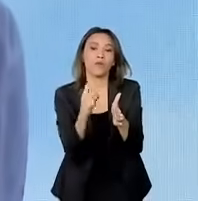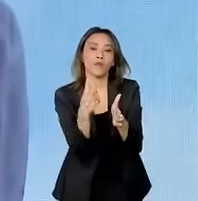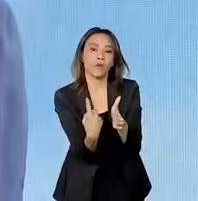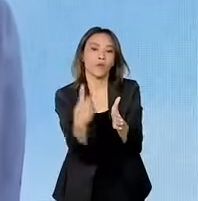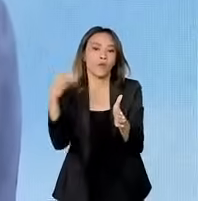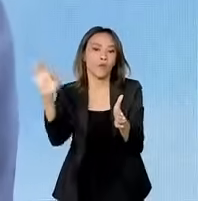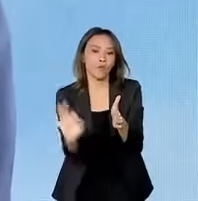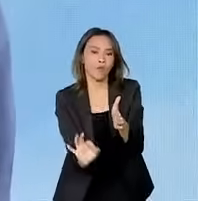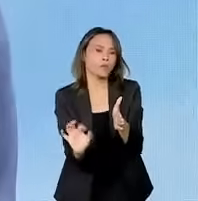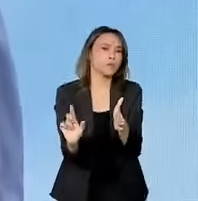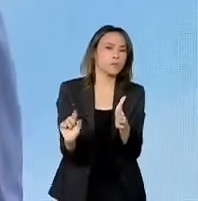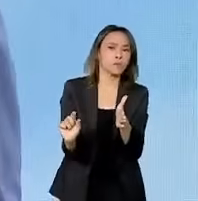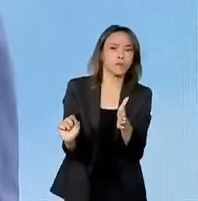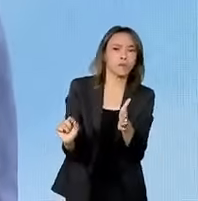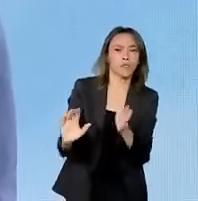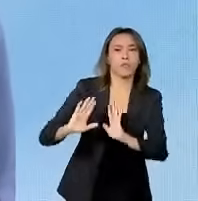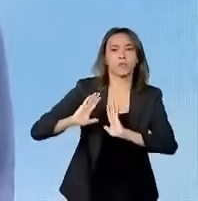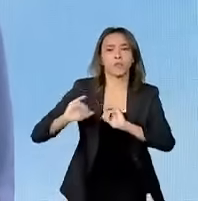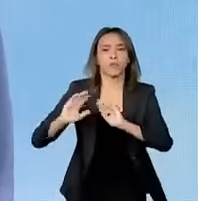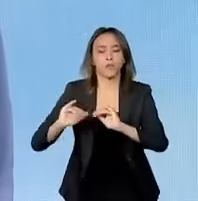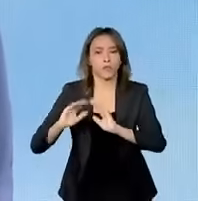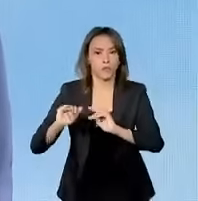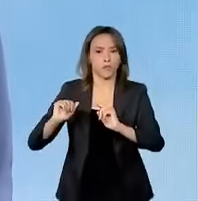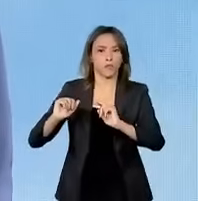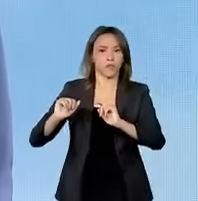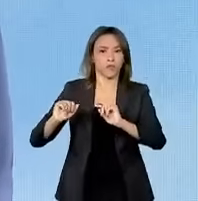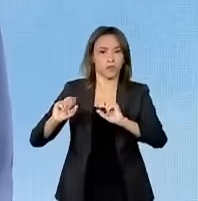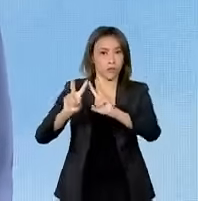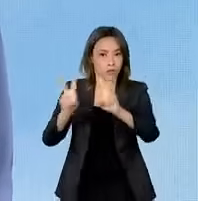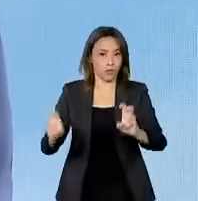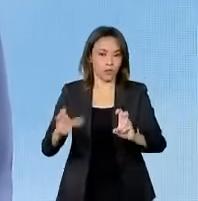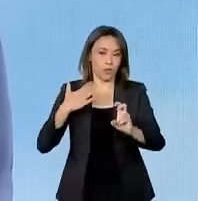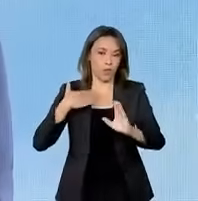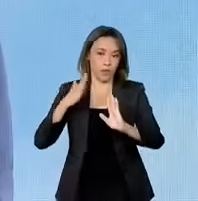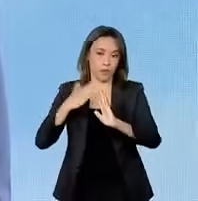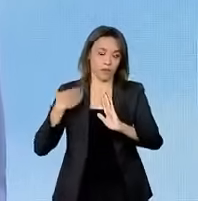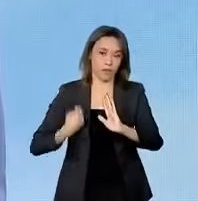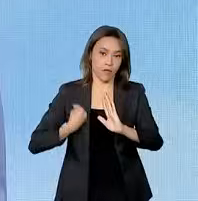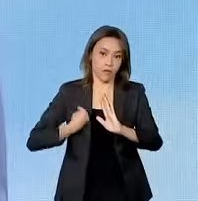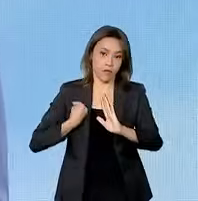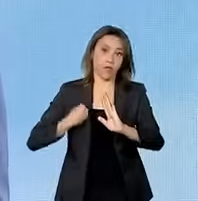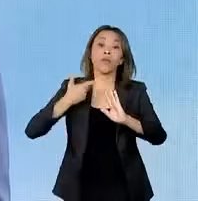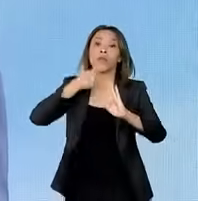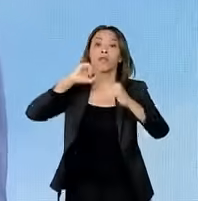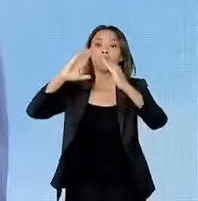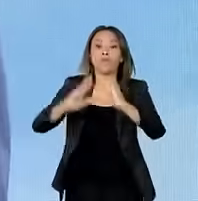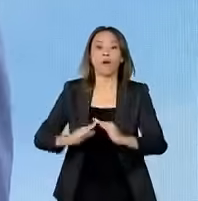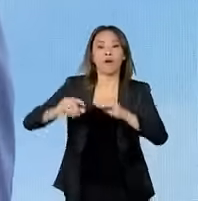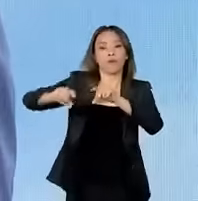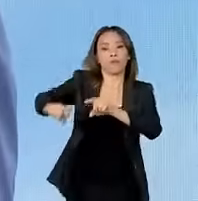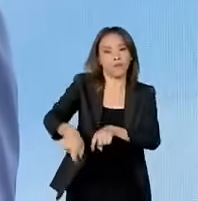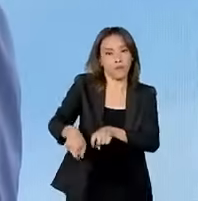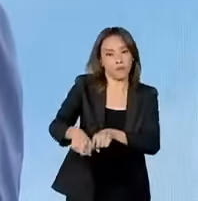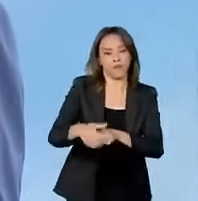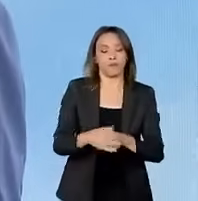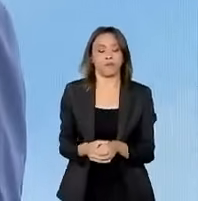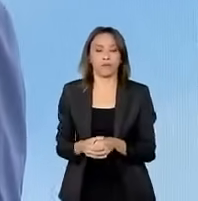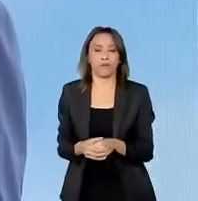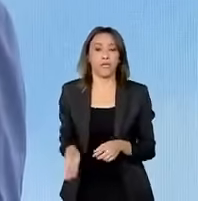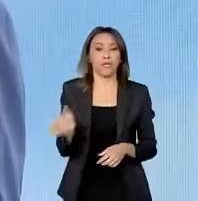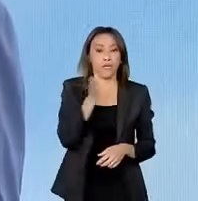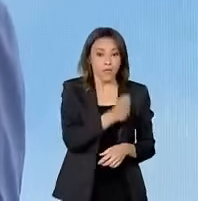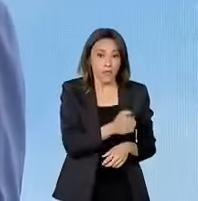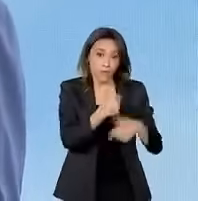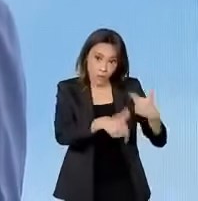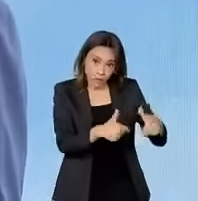81% das demandas do Minha Casa Minha Vida Rural. E o trabalho que